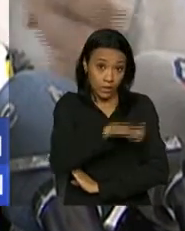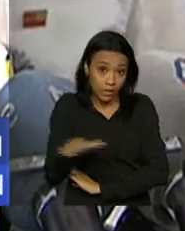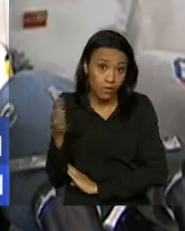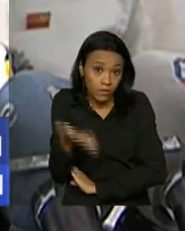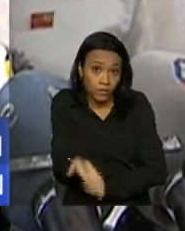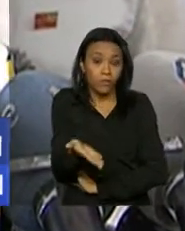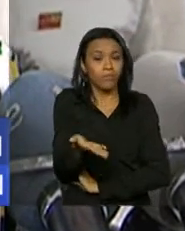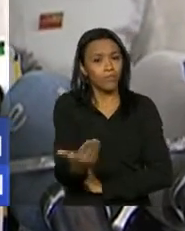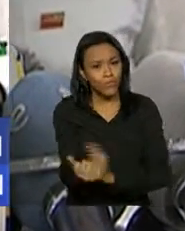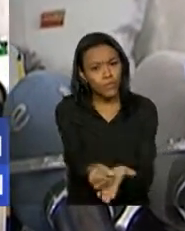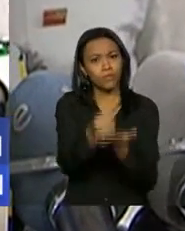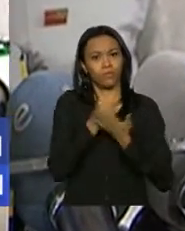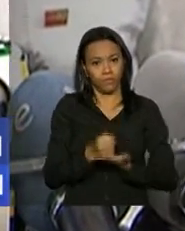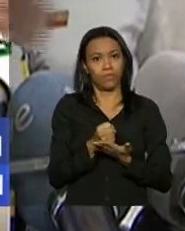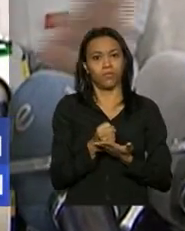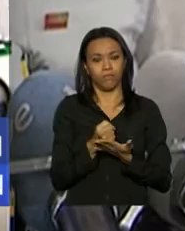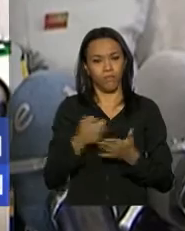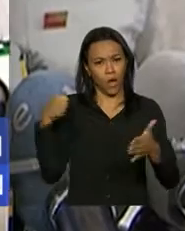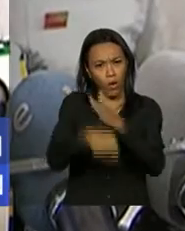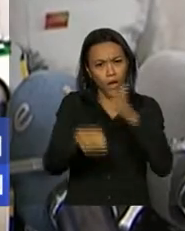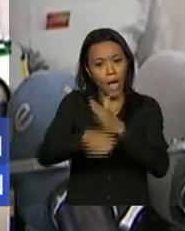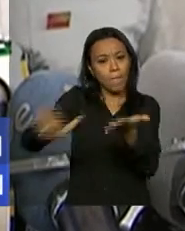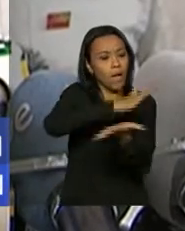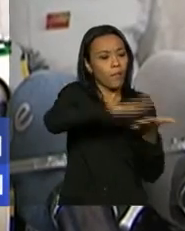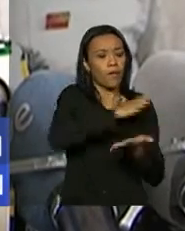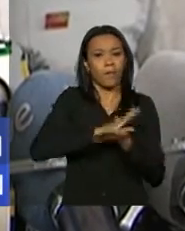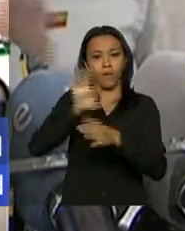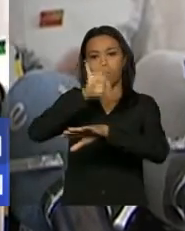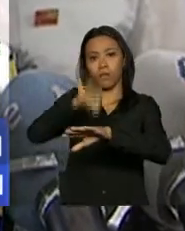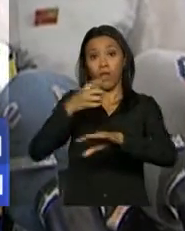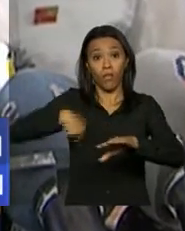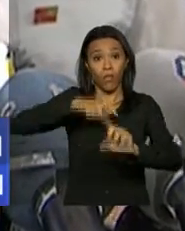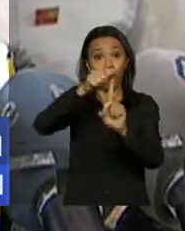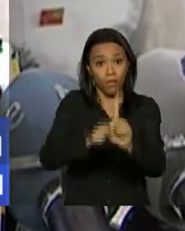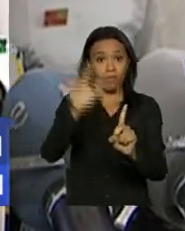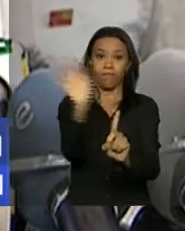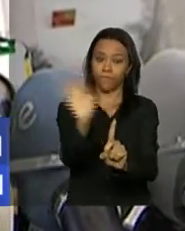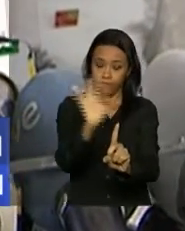nos ajudem nessa função. Nós estamos em fevereiro.